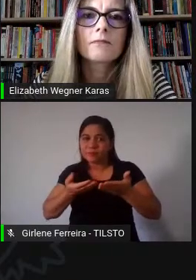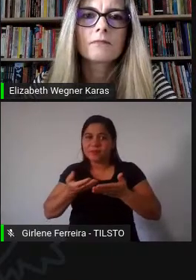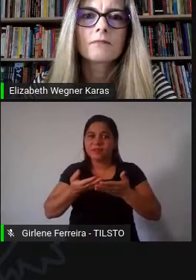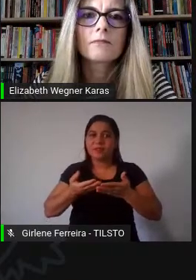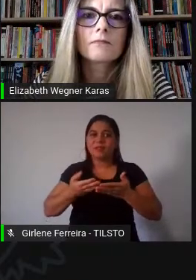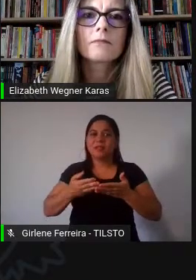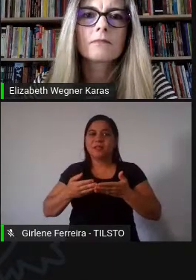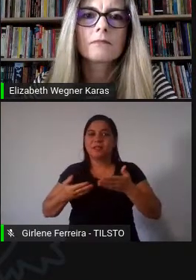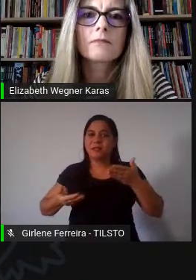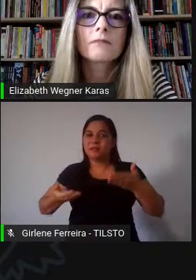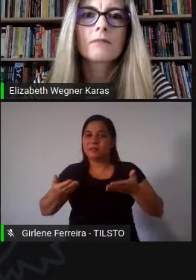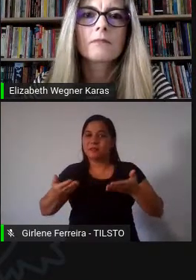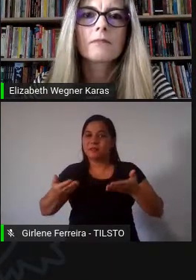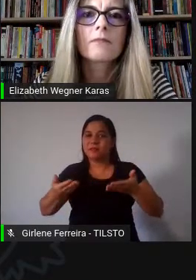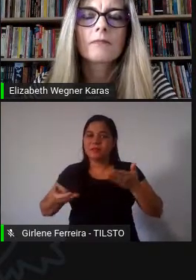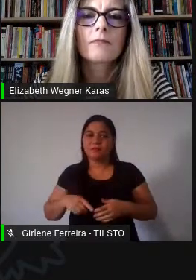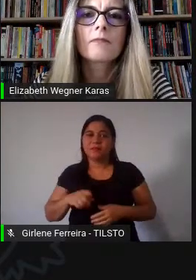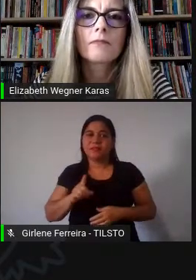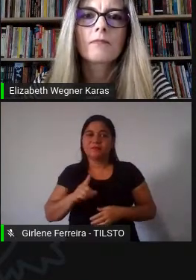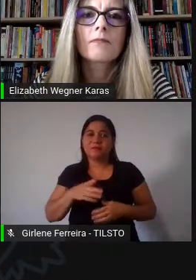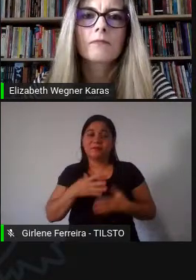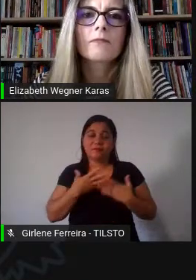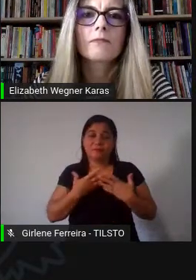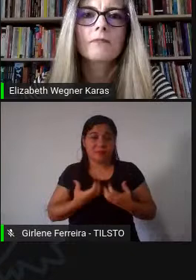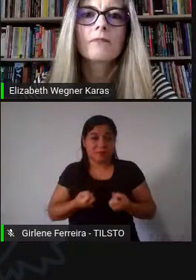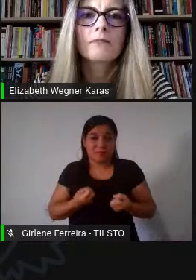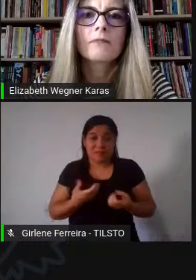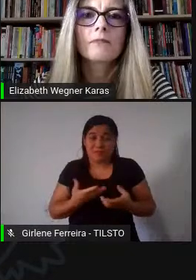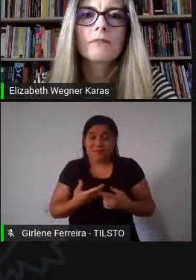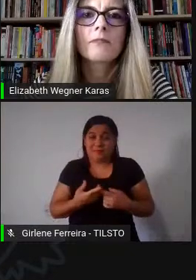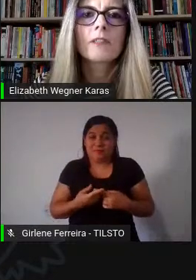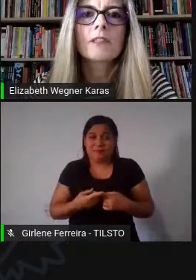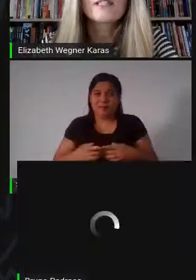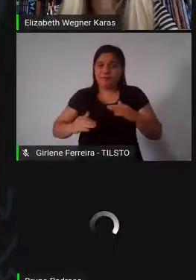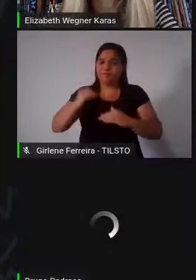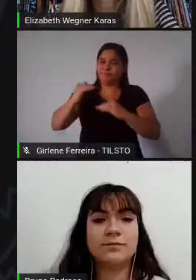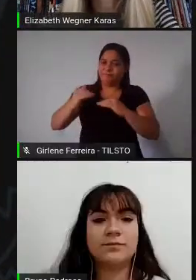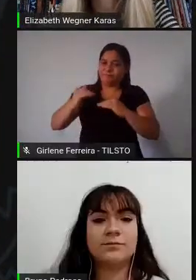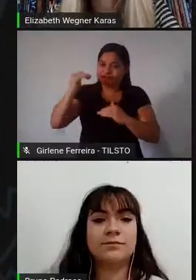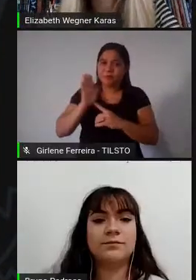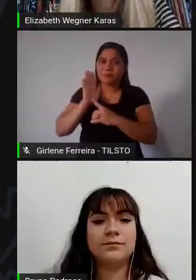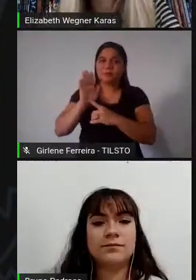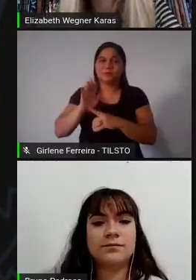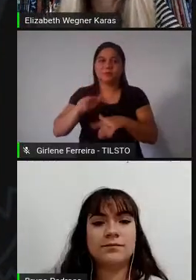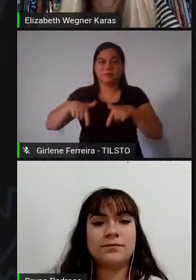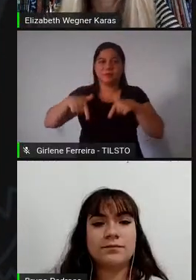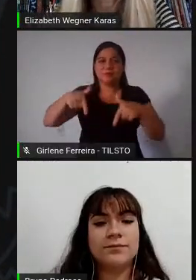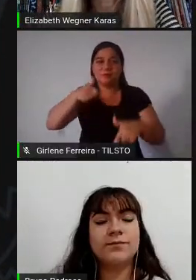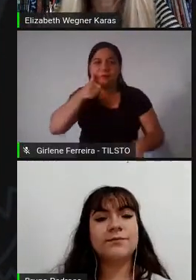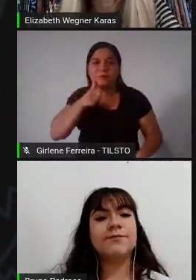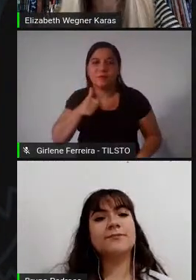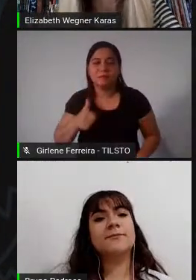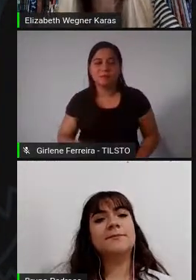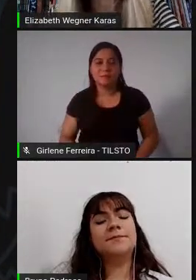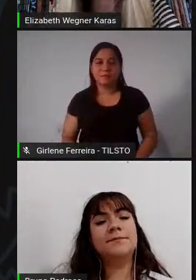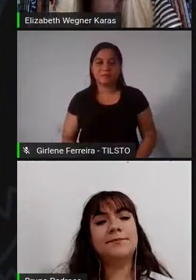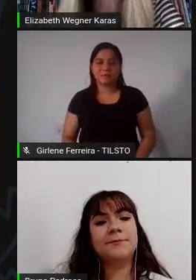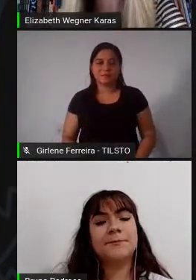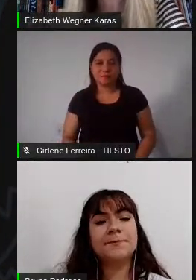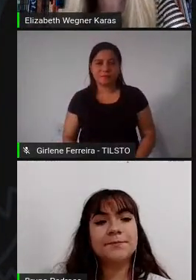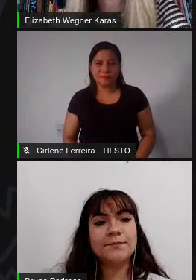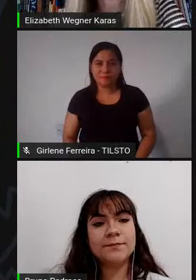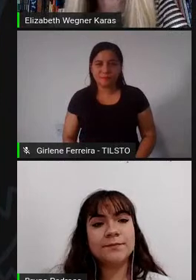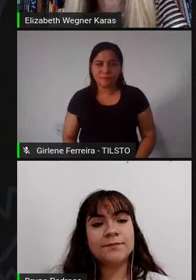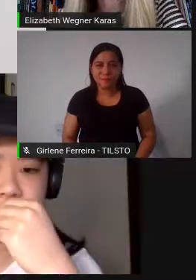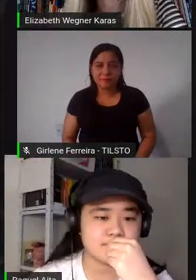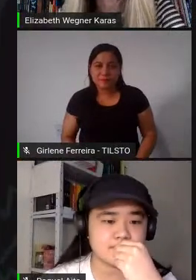com isso, né? Nunca foi aceitável, espero que a gente consiga fazer avanços. Exatamente. Estamos fazendo. Só vou chamar a